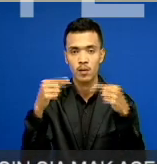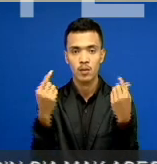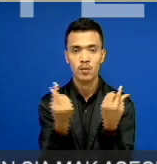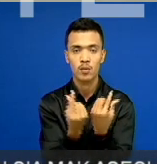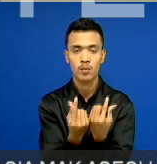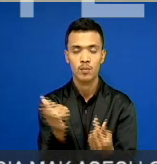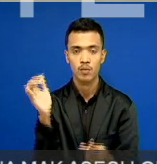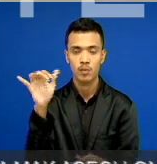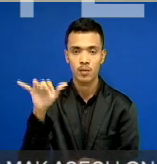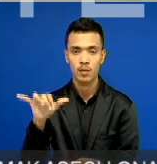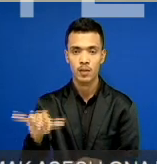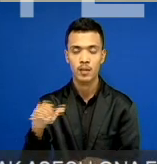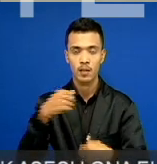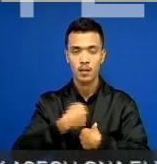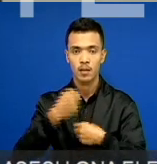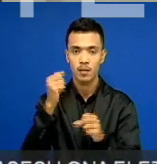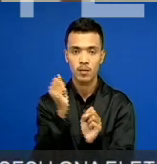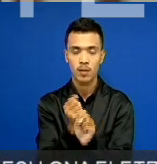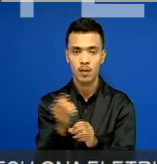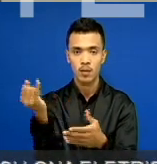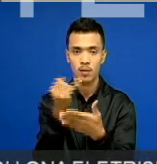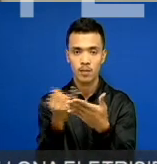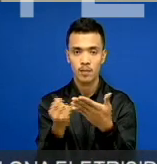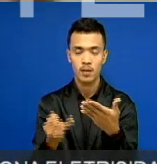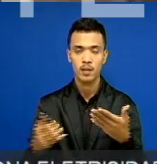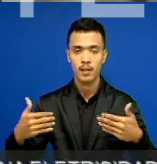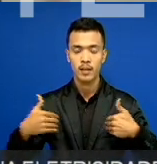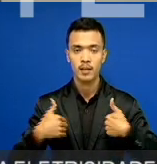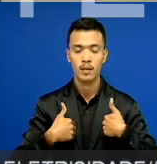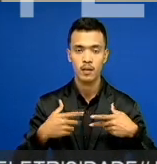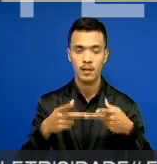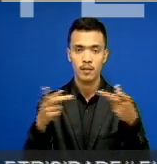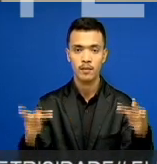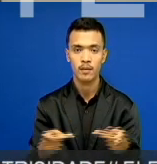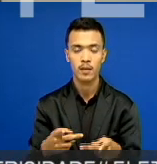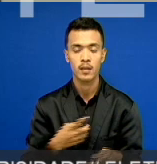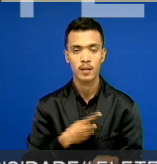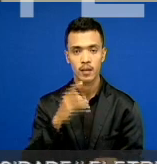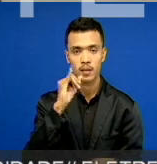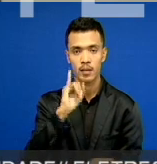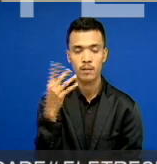sira. Atu halo pintura ia cidade di li fatim balu na bema kami identifika na.